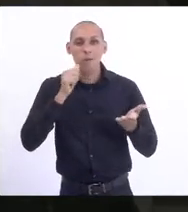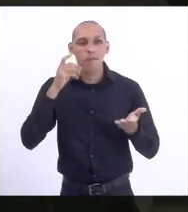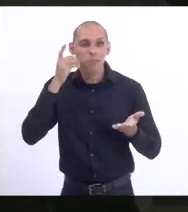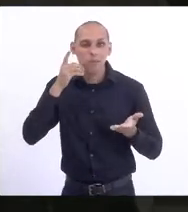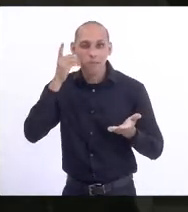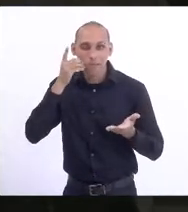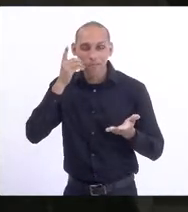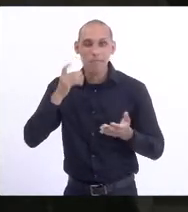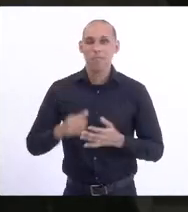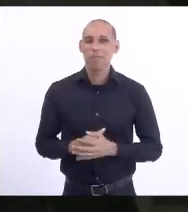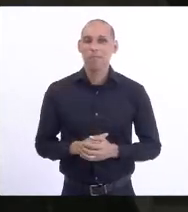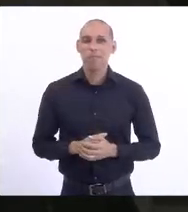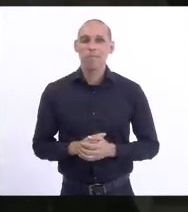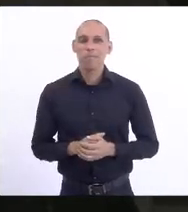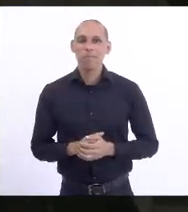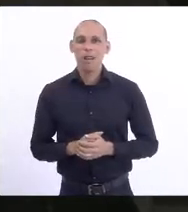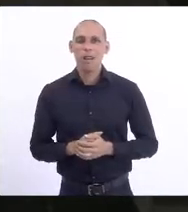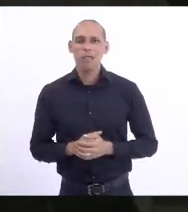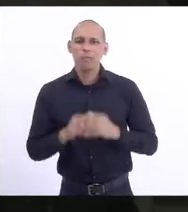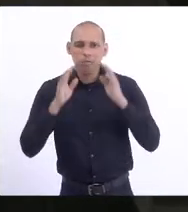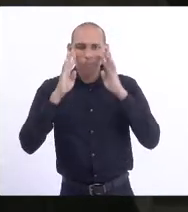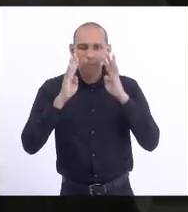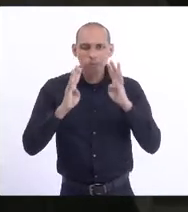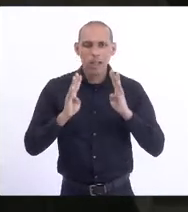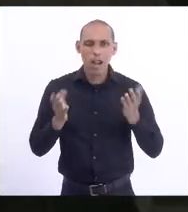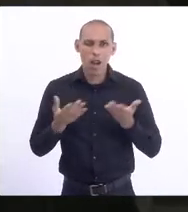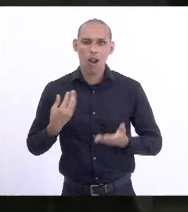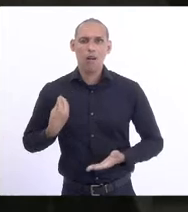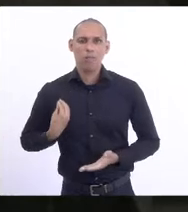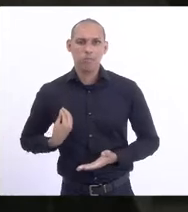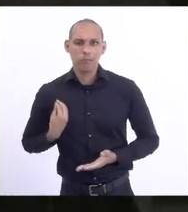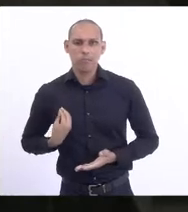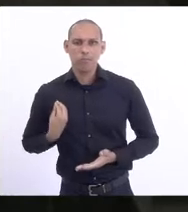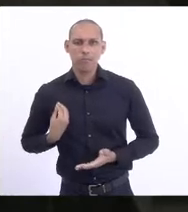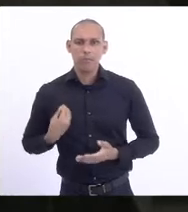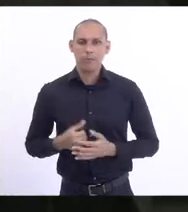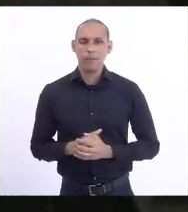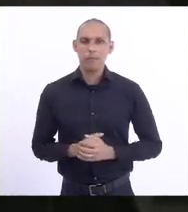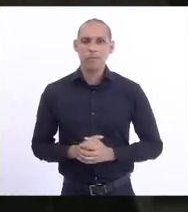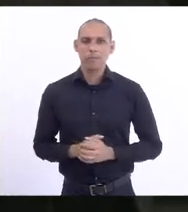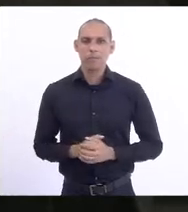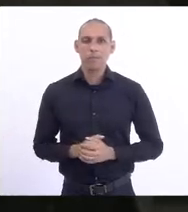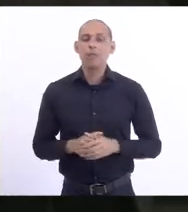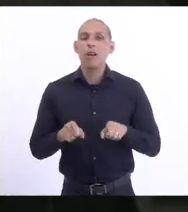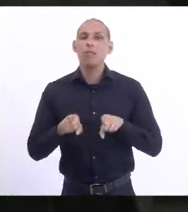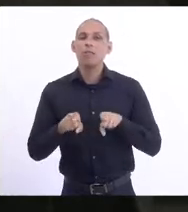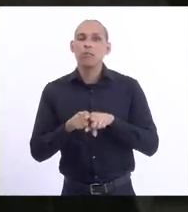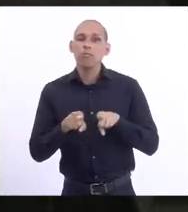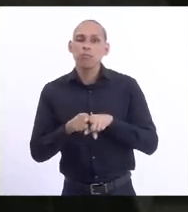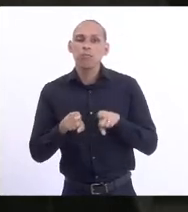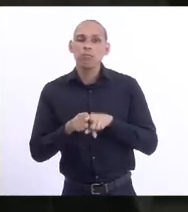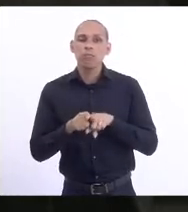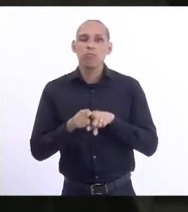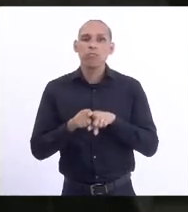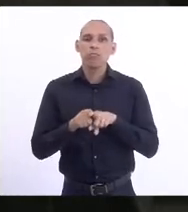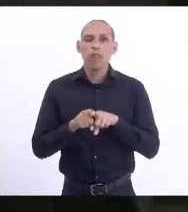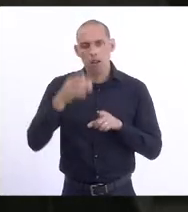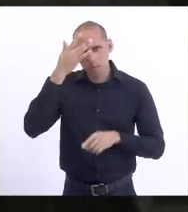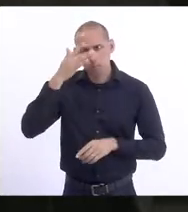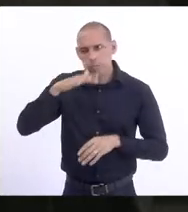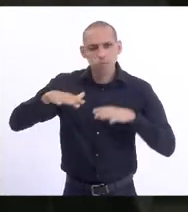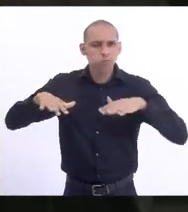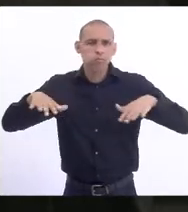assistem de forma presencial ou remota, senhoras e senhores telespectadores,